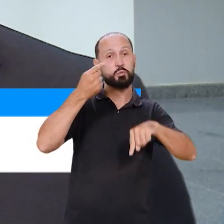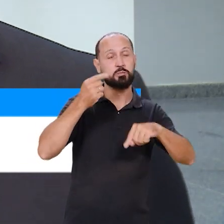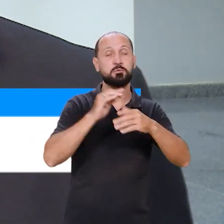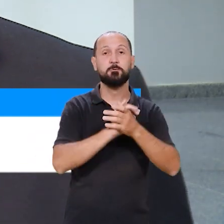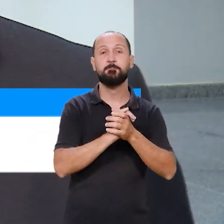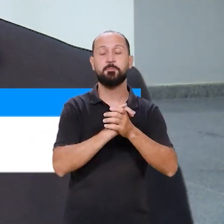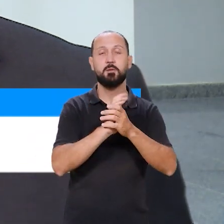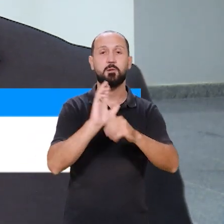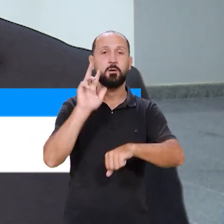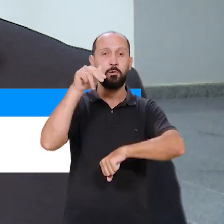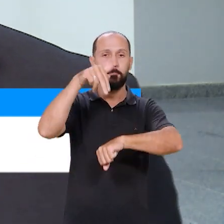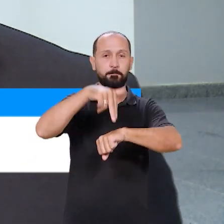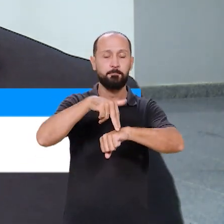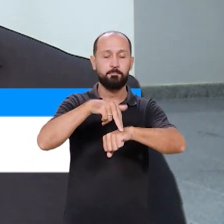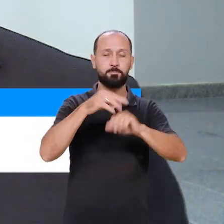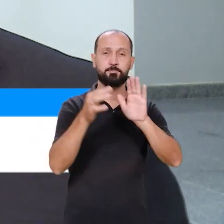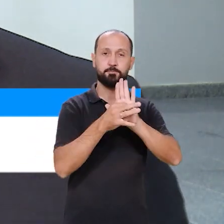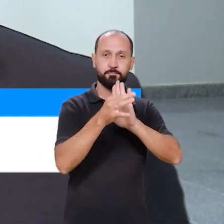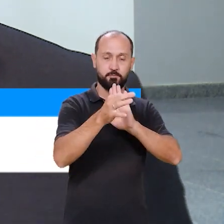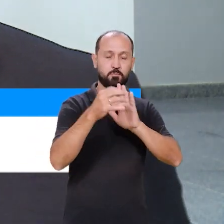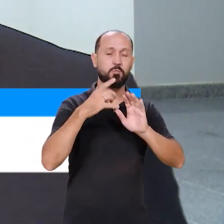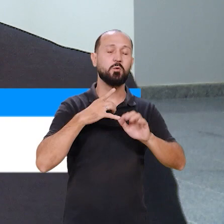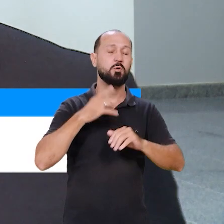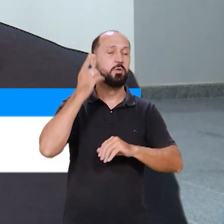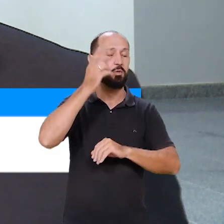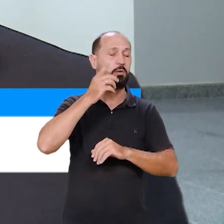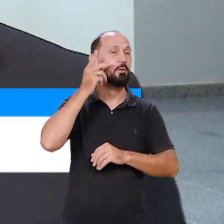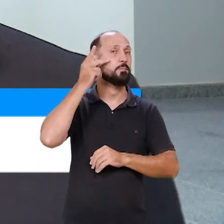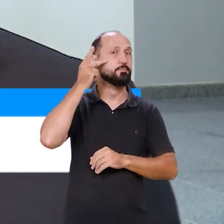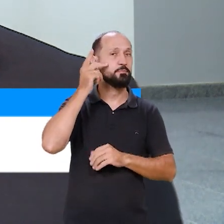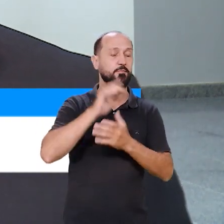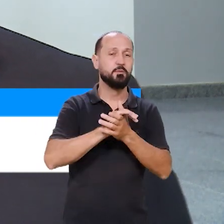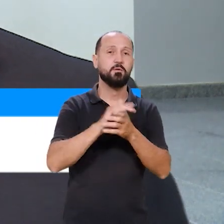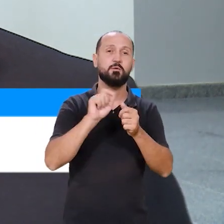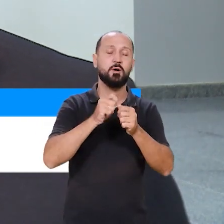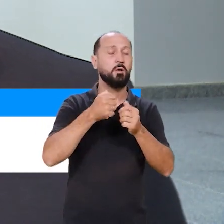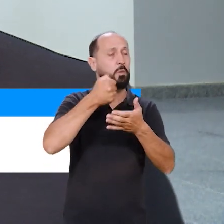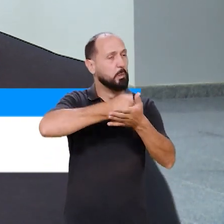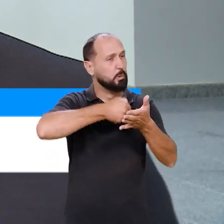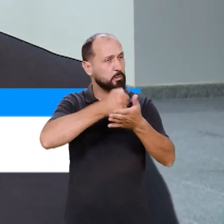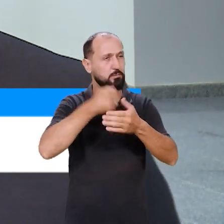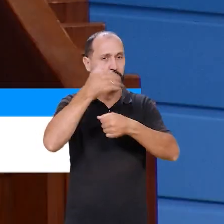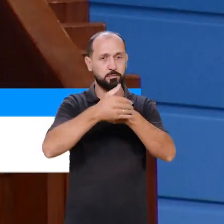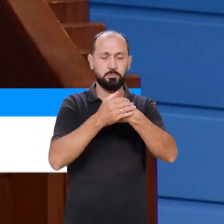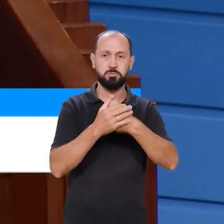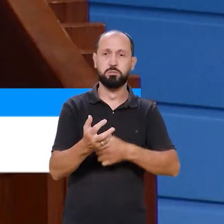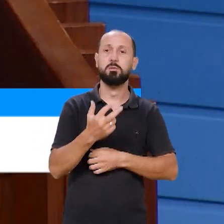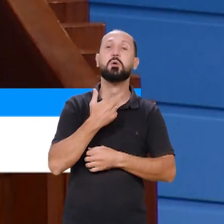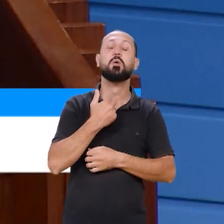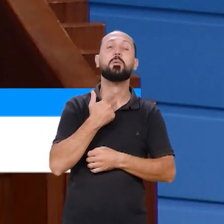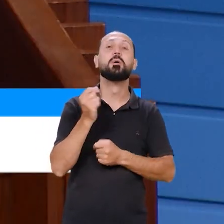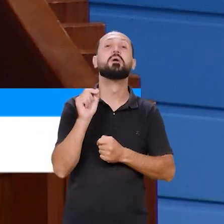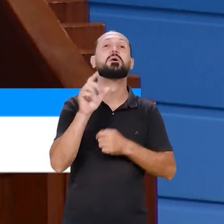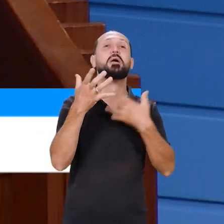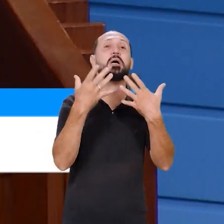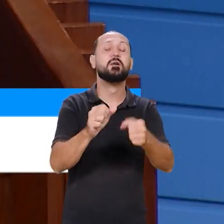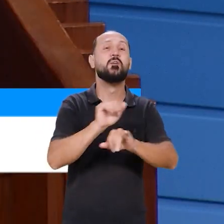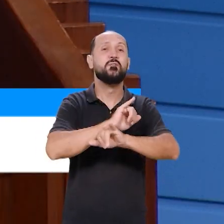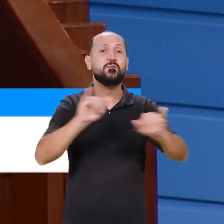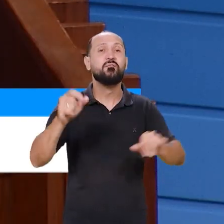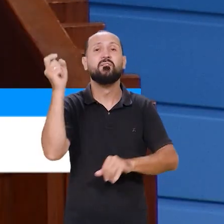projeto. Na tribuna, o autor da proposta, o deputado Pedro Kemp, do PT, fez a defesa do projeto. Não pode